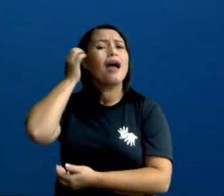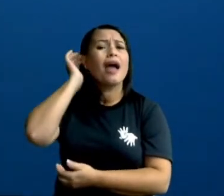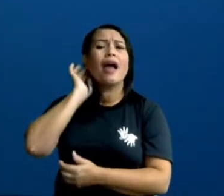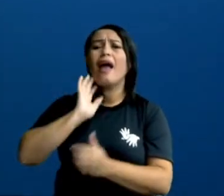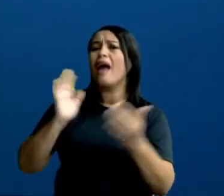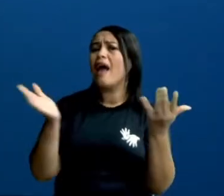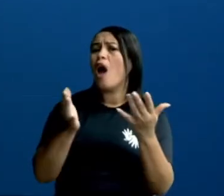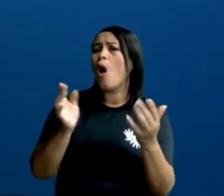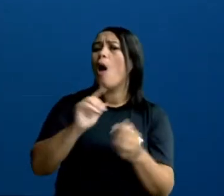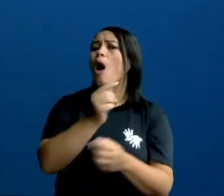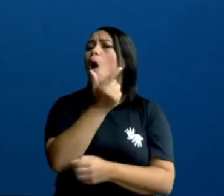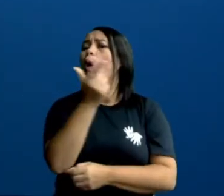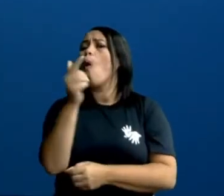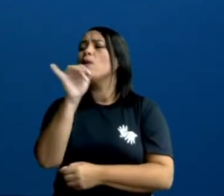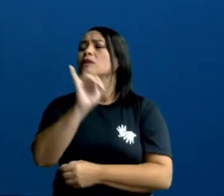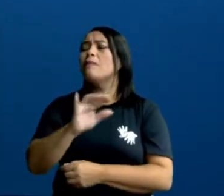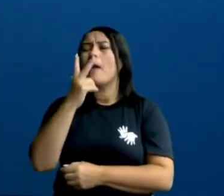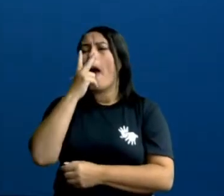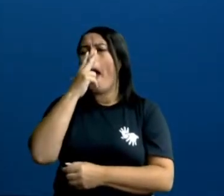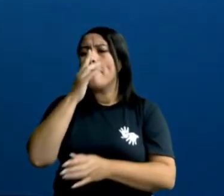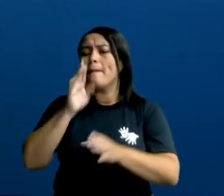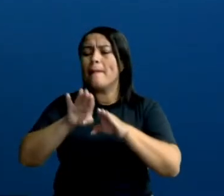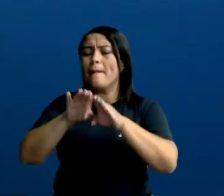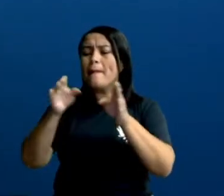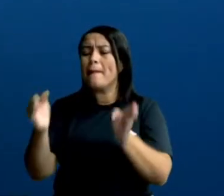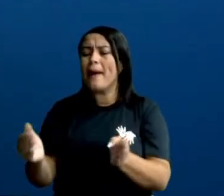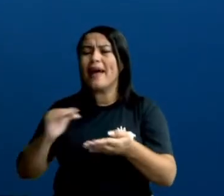essa outra figura aqui parecendo uma caixinha?